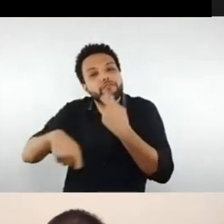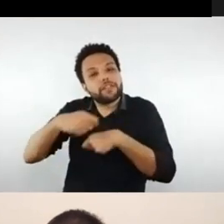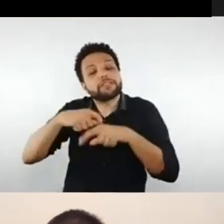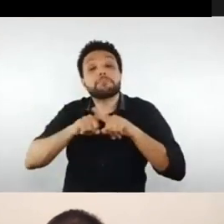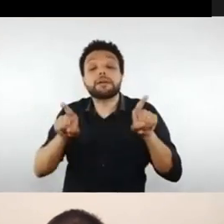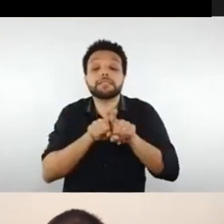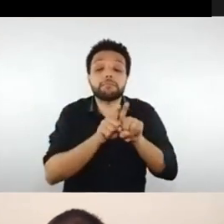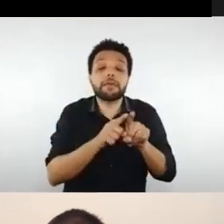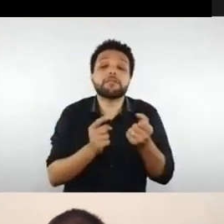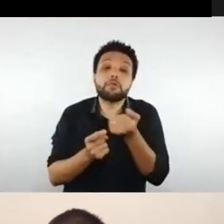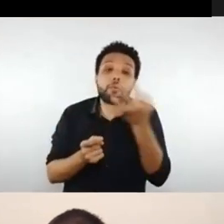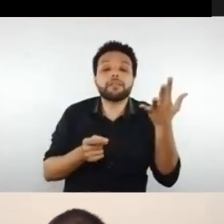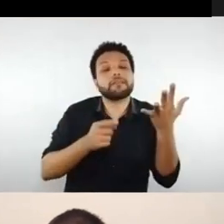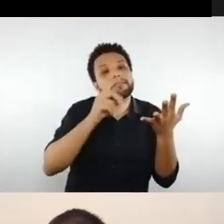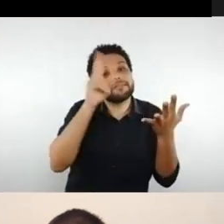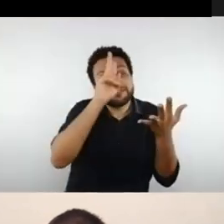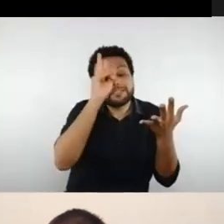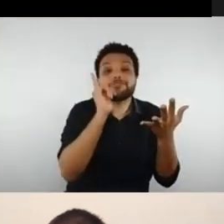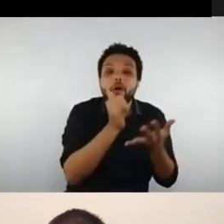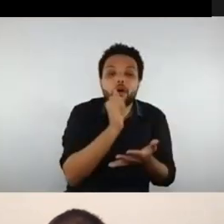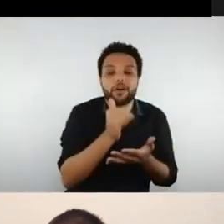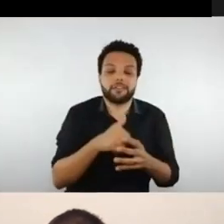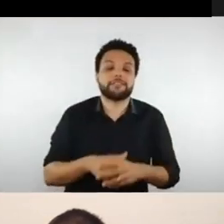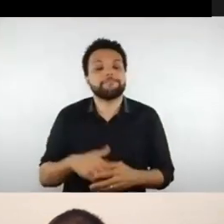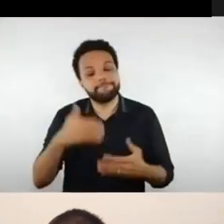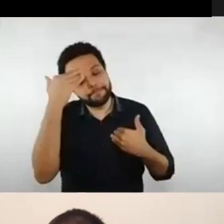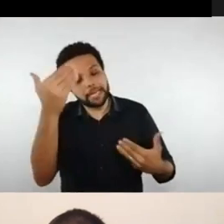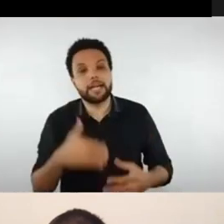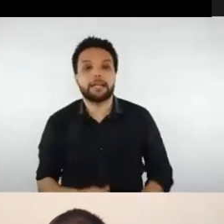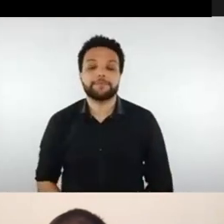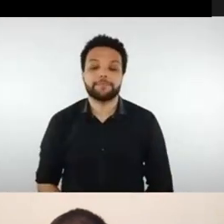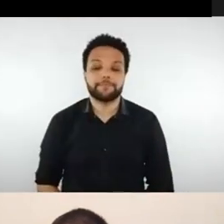né, indo para o futuro. Obrigada.